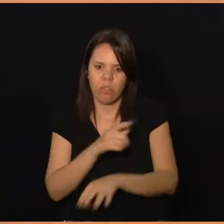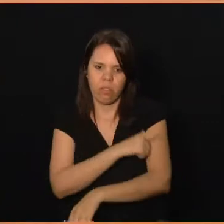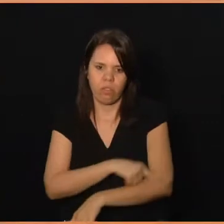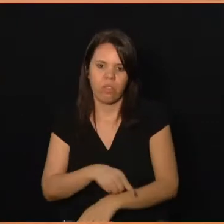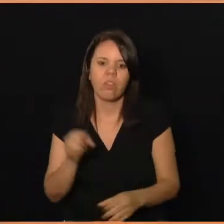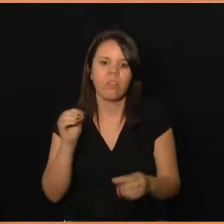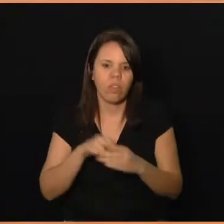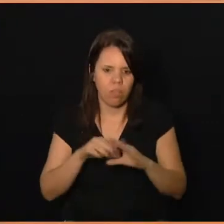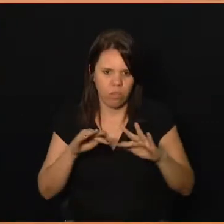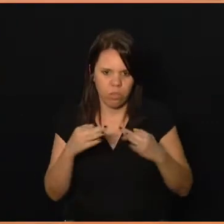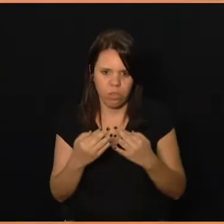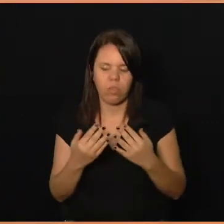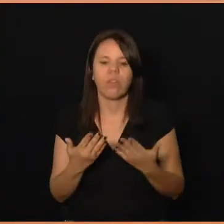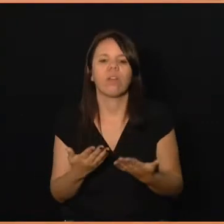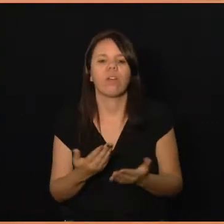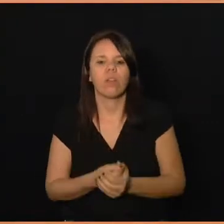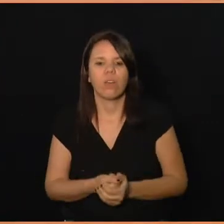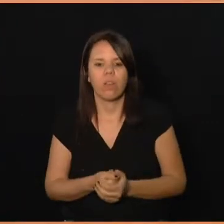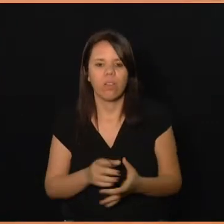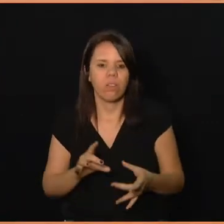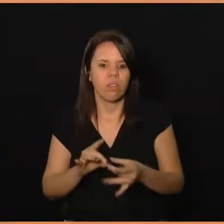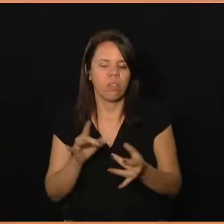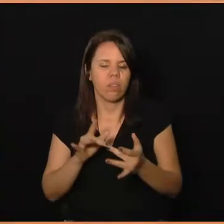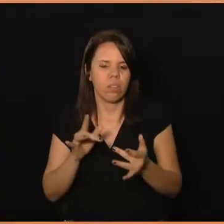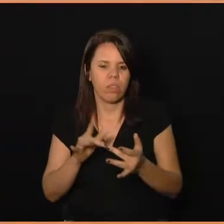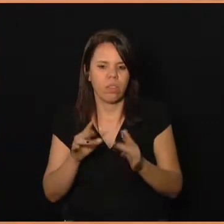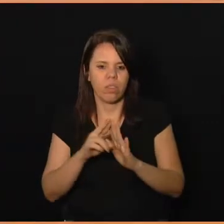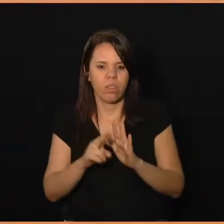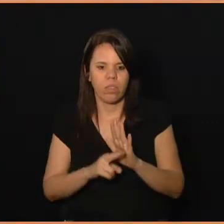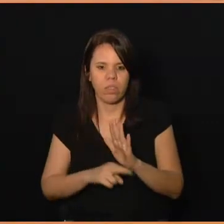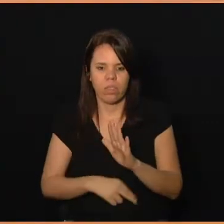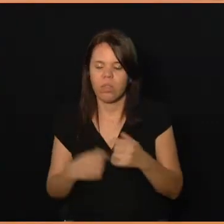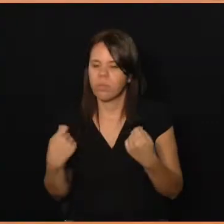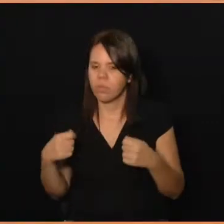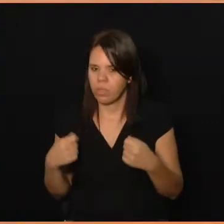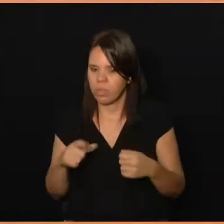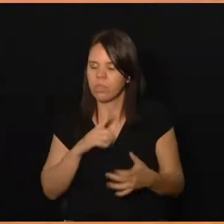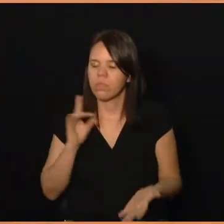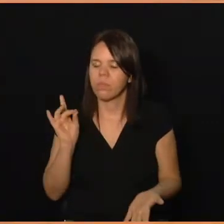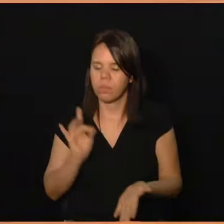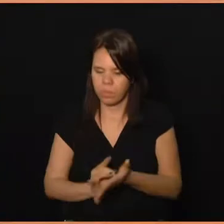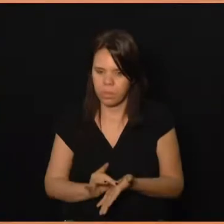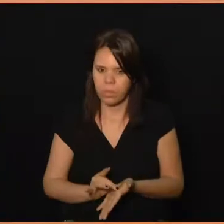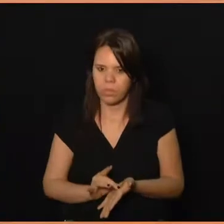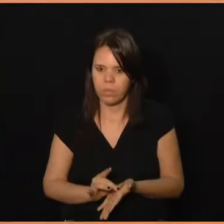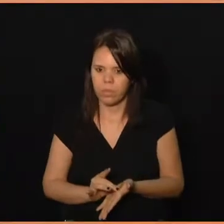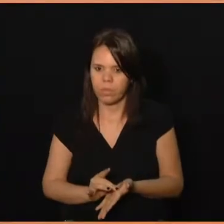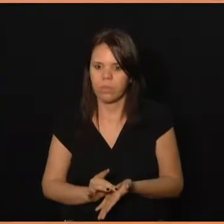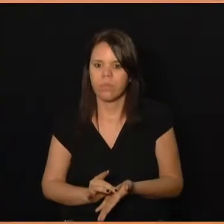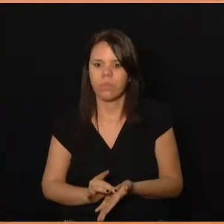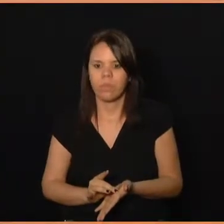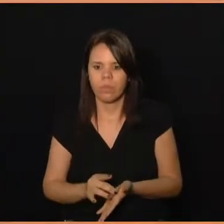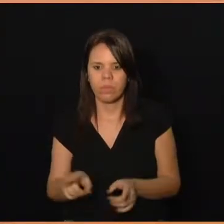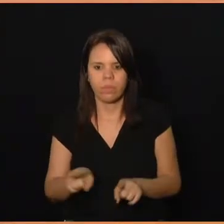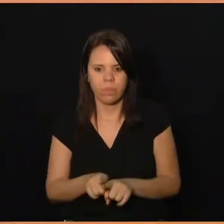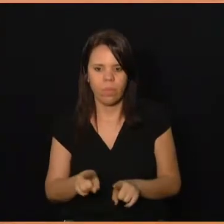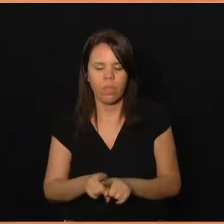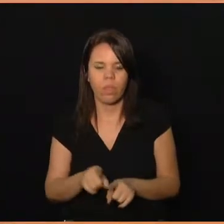casa. E essa ligação, essas regras, elas precisam ser realmente aplicadas e ter